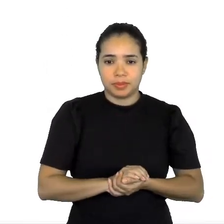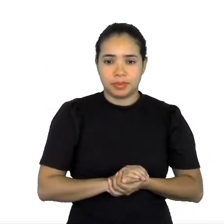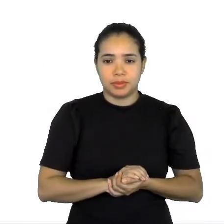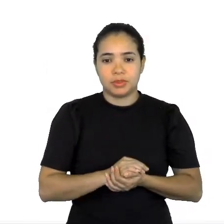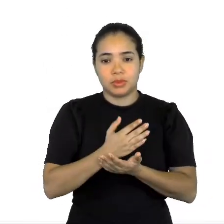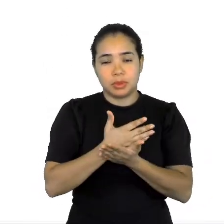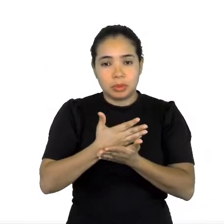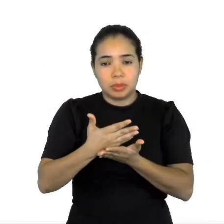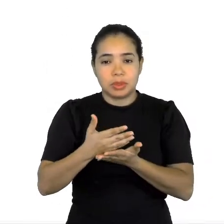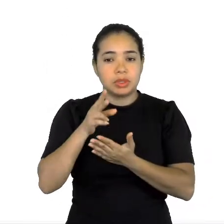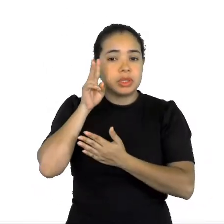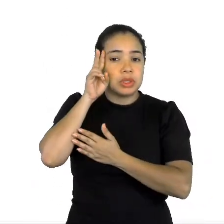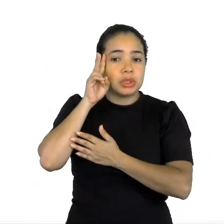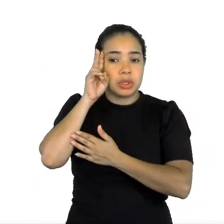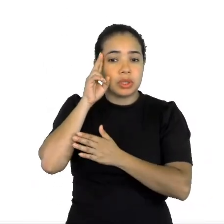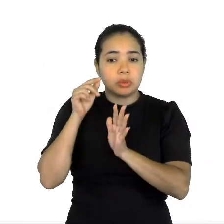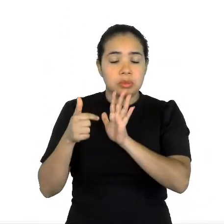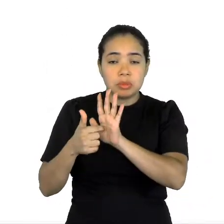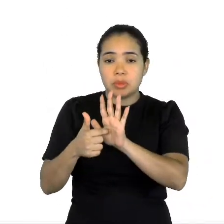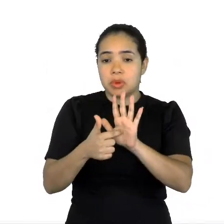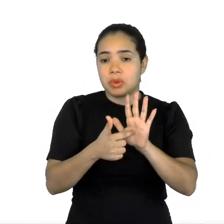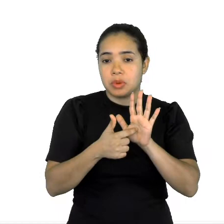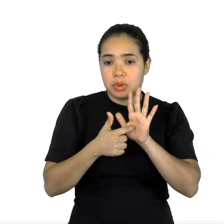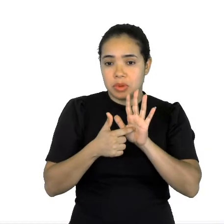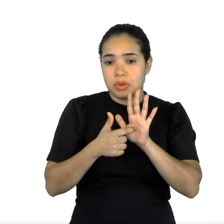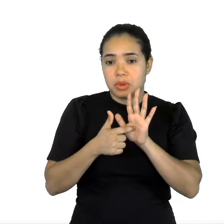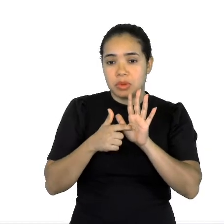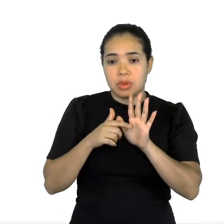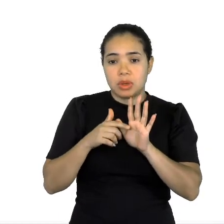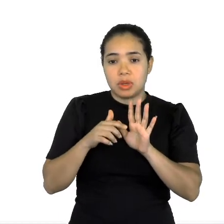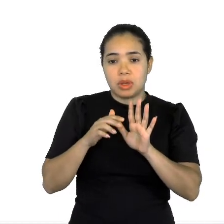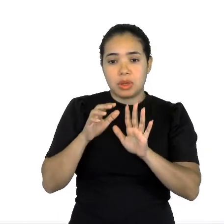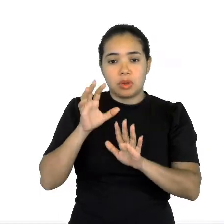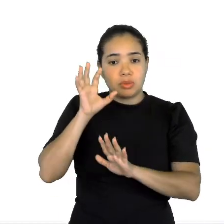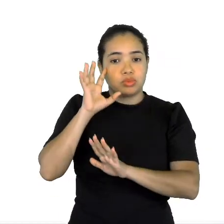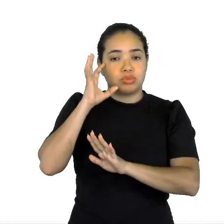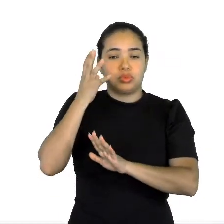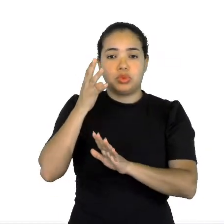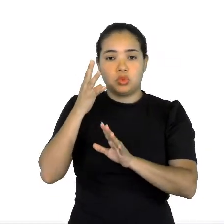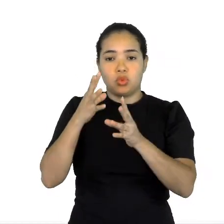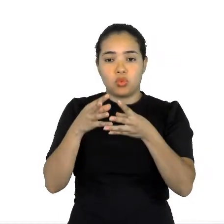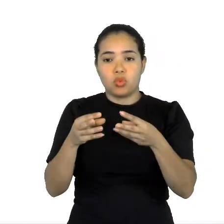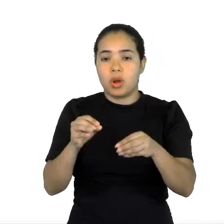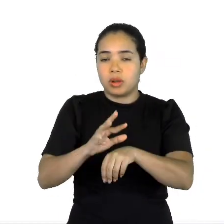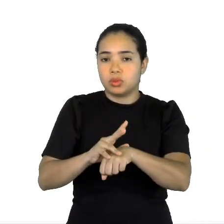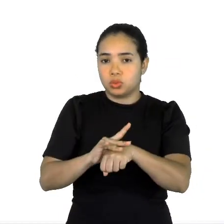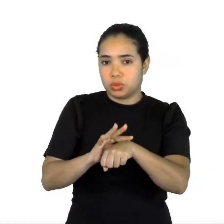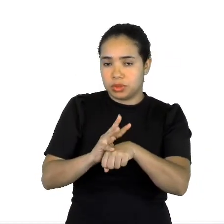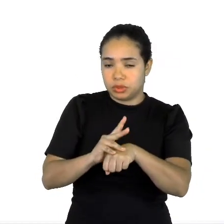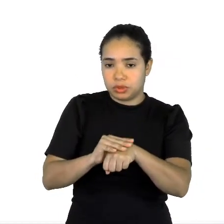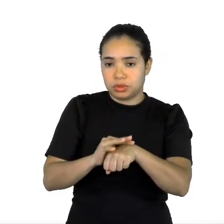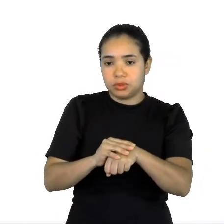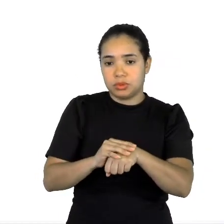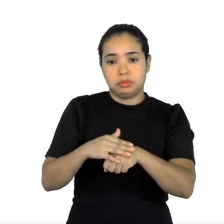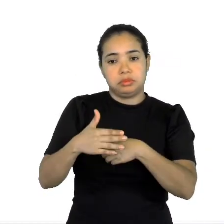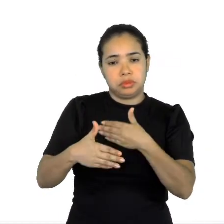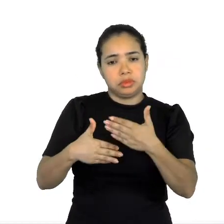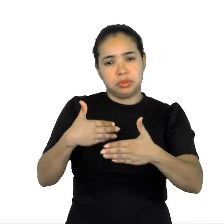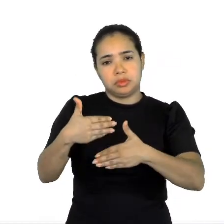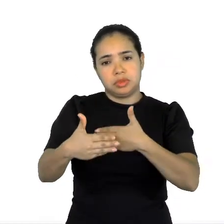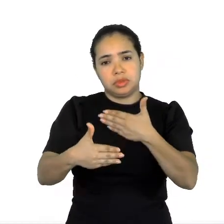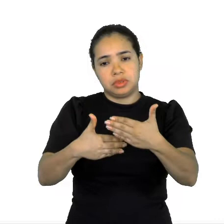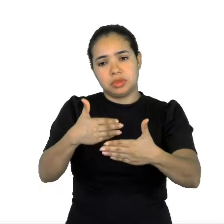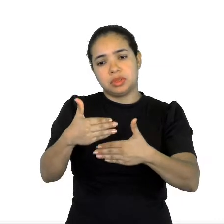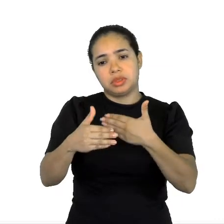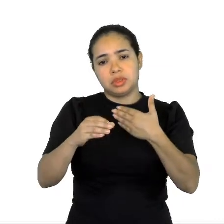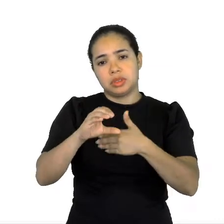O início da história apresenta a suposta descoberta da cura de uma doença, que mais adiante em seu